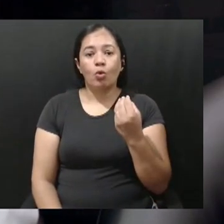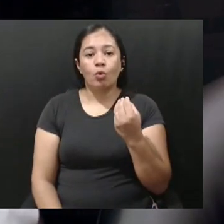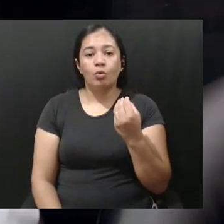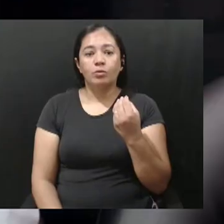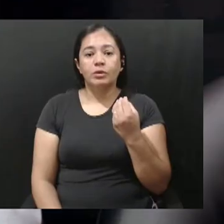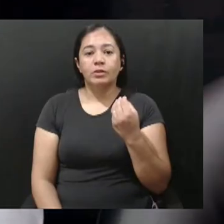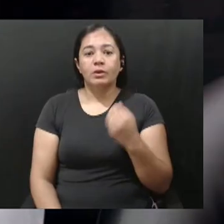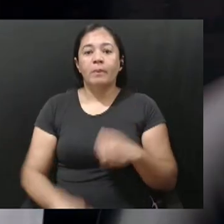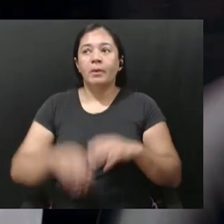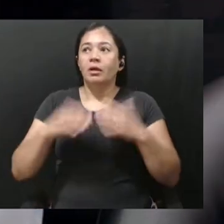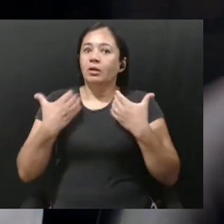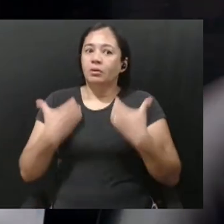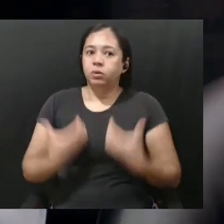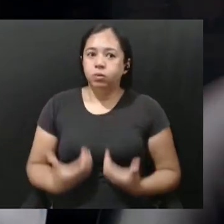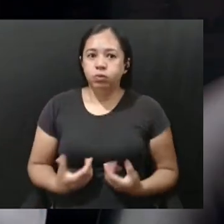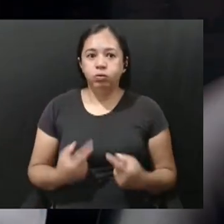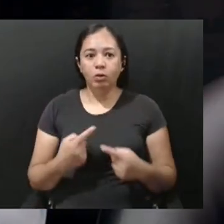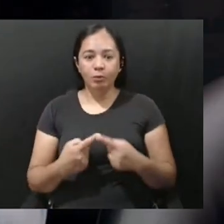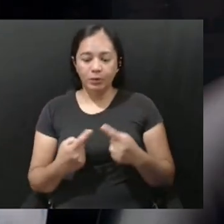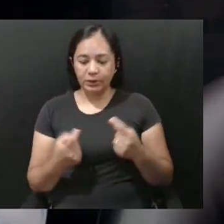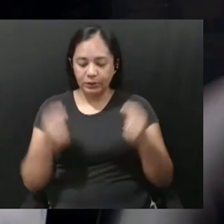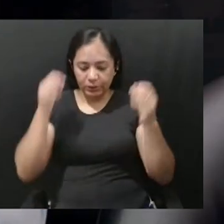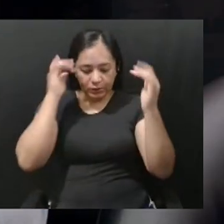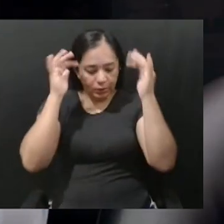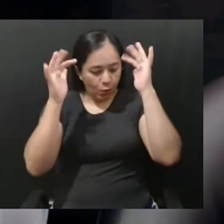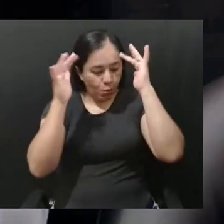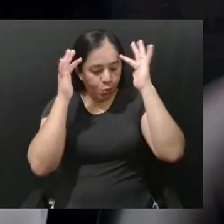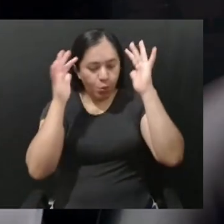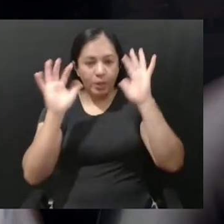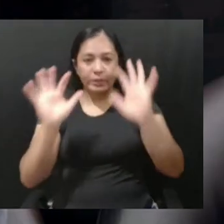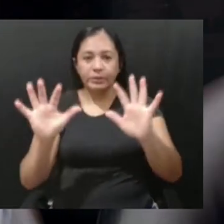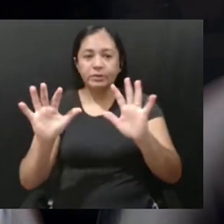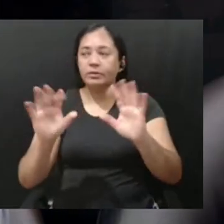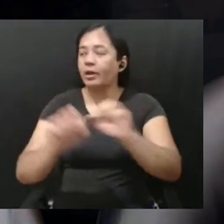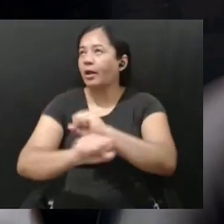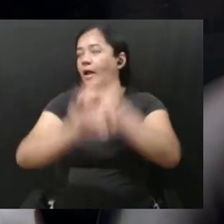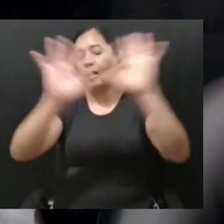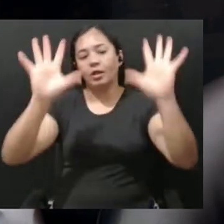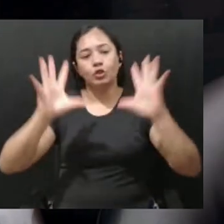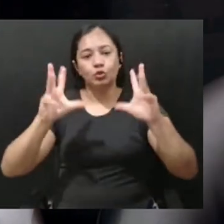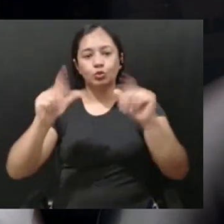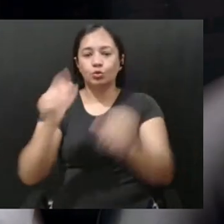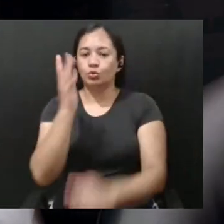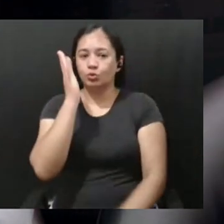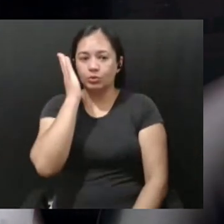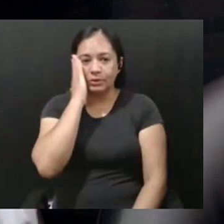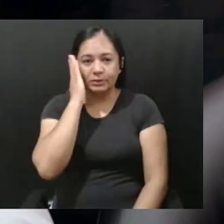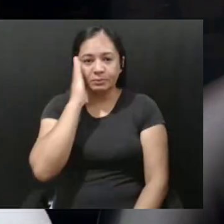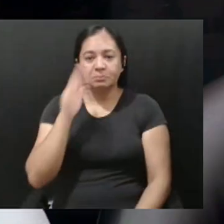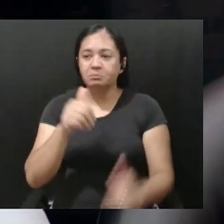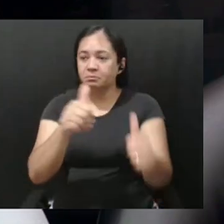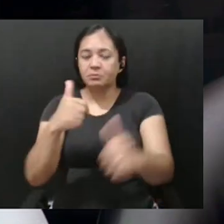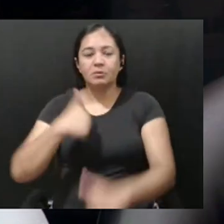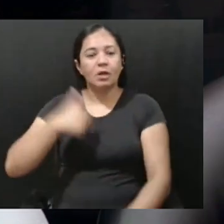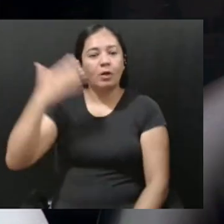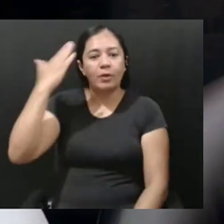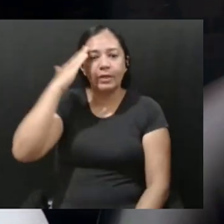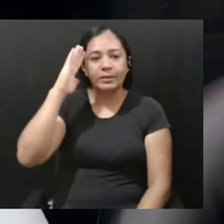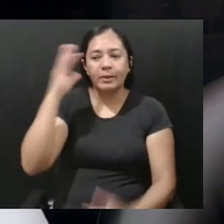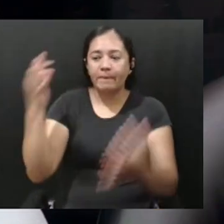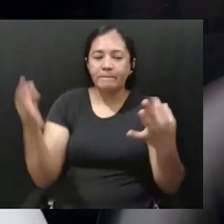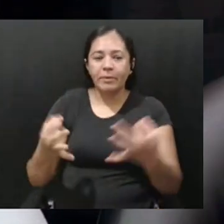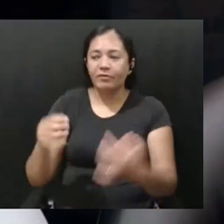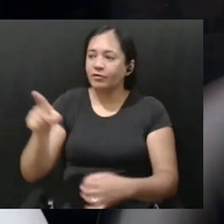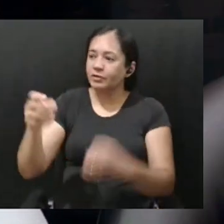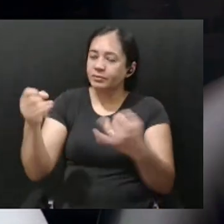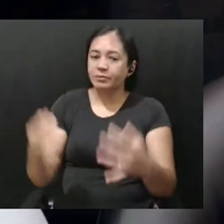criar esses cenários, assim, né? Isso é uma coisa óbvia, né? Todo mundo sabe, né? Tipo assim, nossa, ok, eu entendo perfeitamente o que vocês estão falando, mas assim, mesmo assim, eu